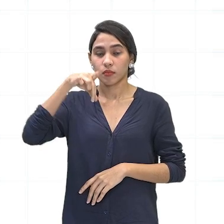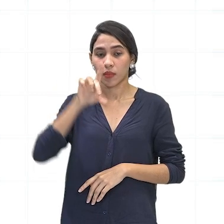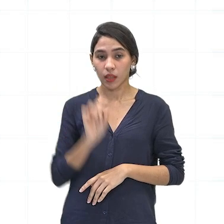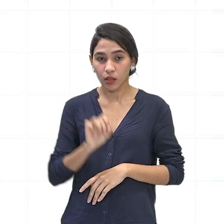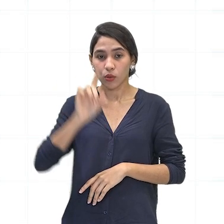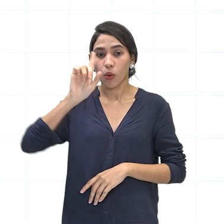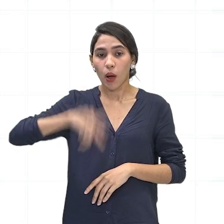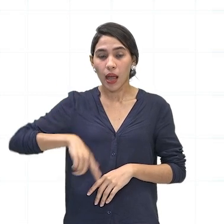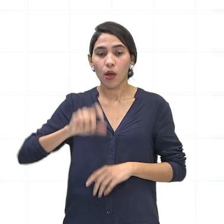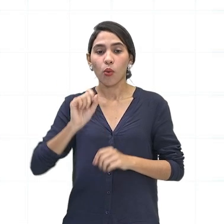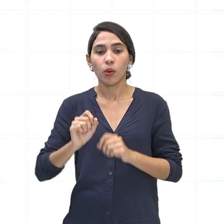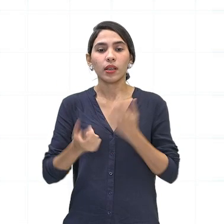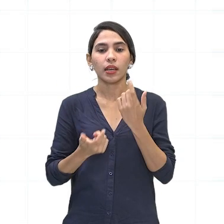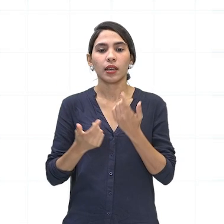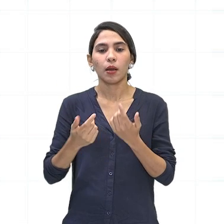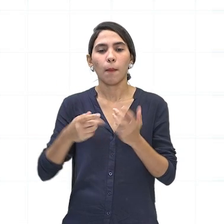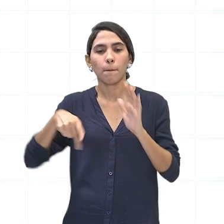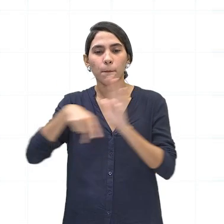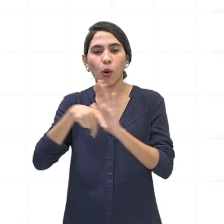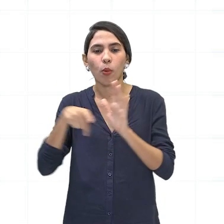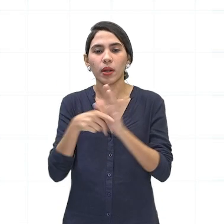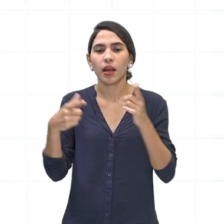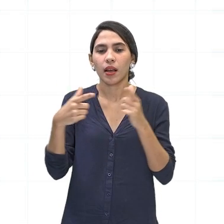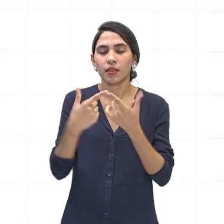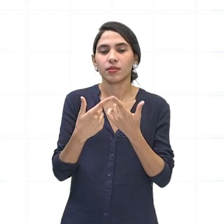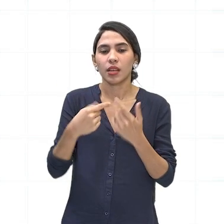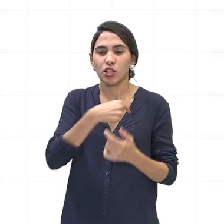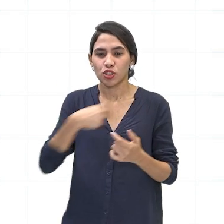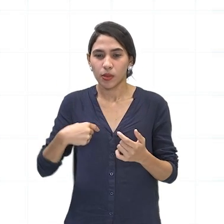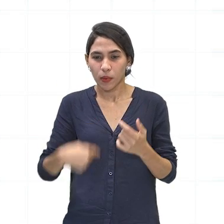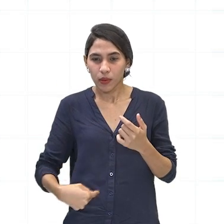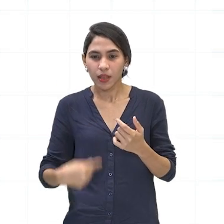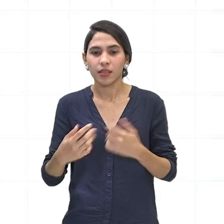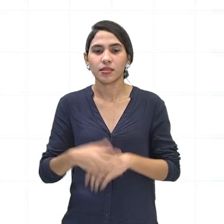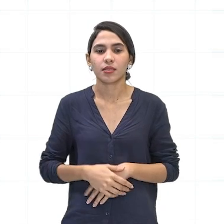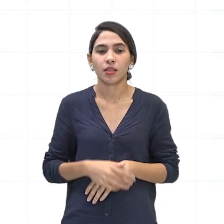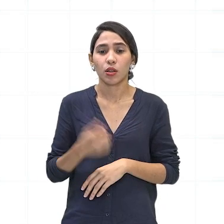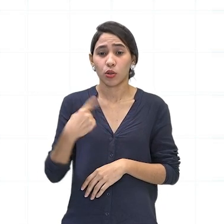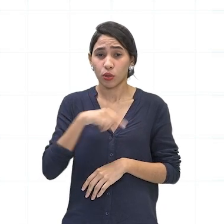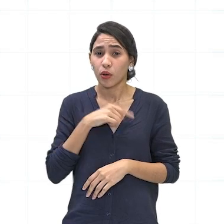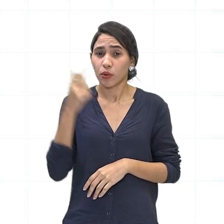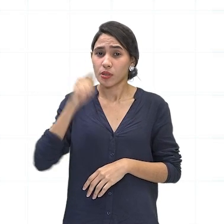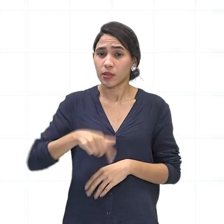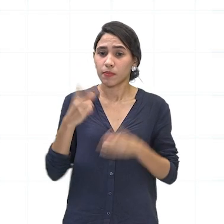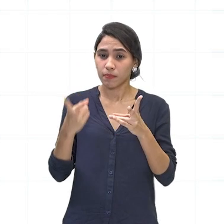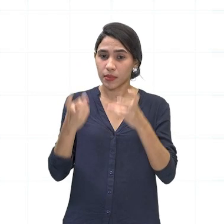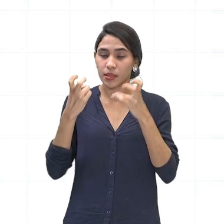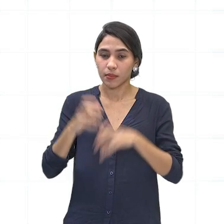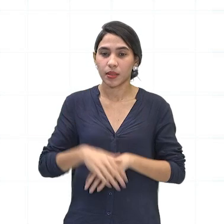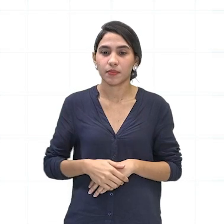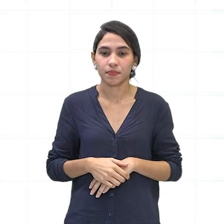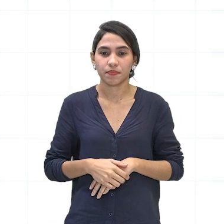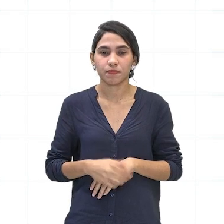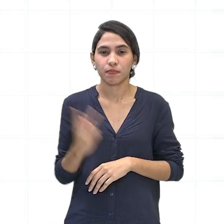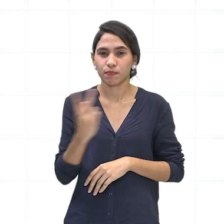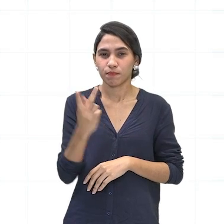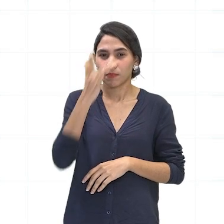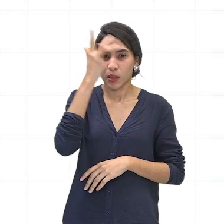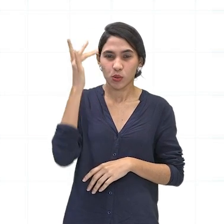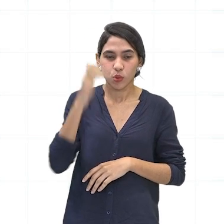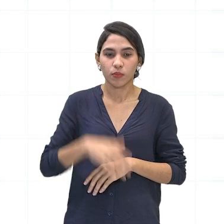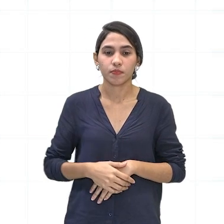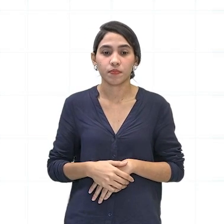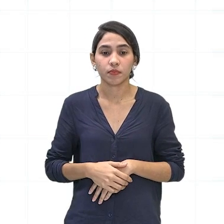arte marcial japonesa. Isso já deu para a gente perceber só observando lá os nossos lutadores, né? E